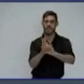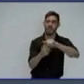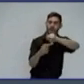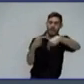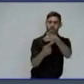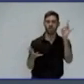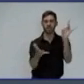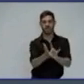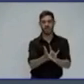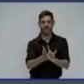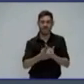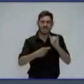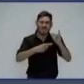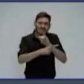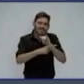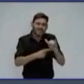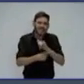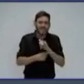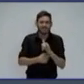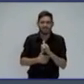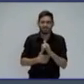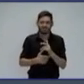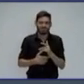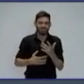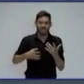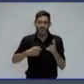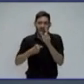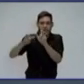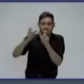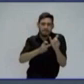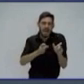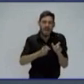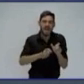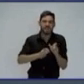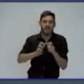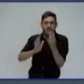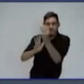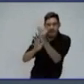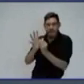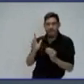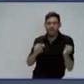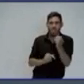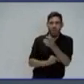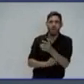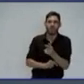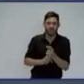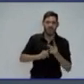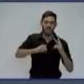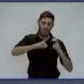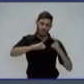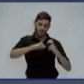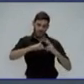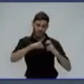Pós-verdade e fatos alternativos são palavras que ingressaram no vocabulário contemporâneo e